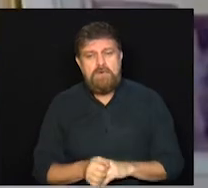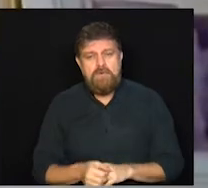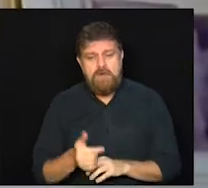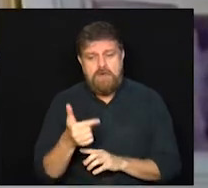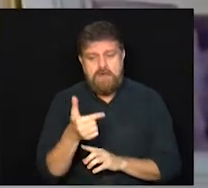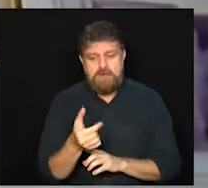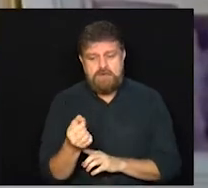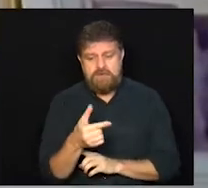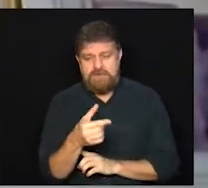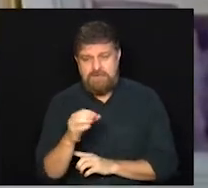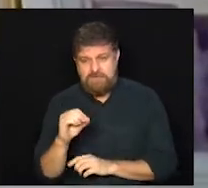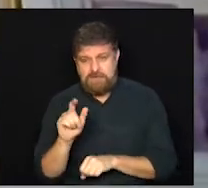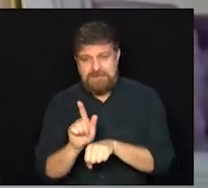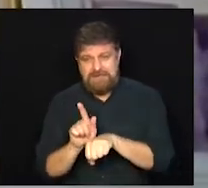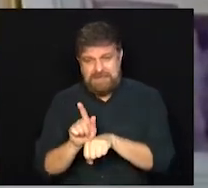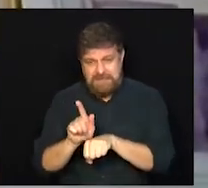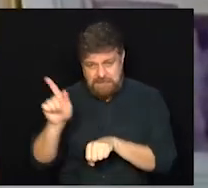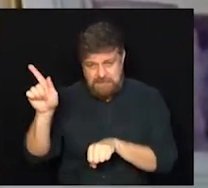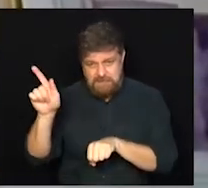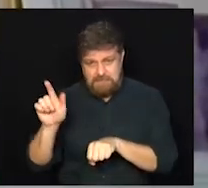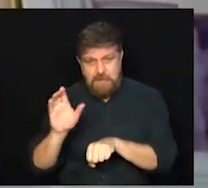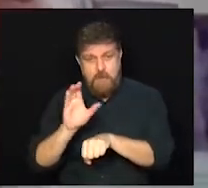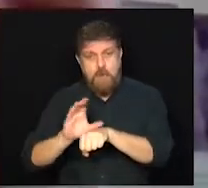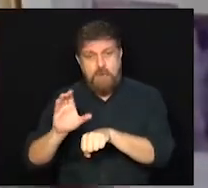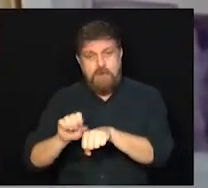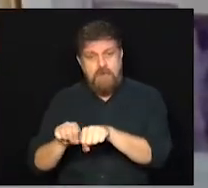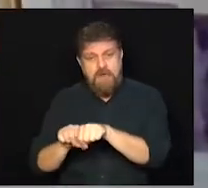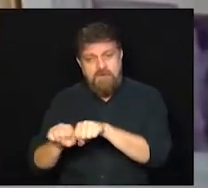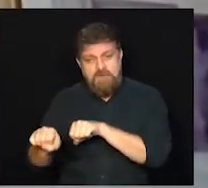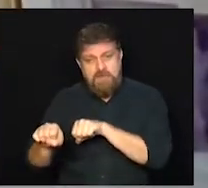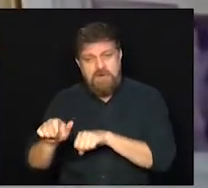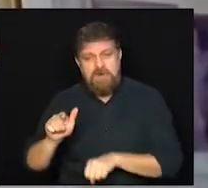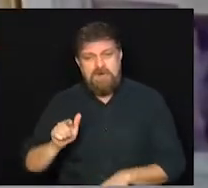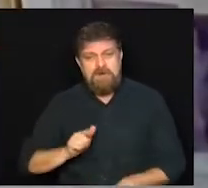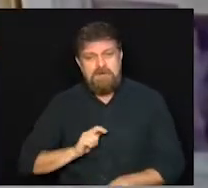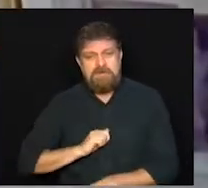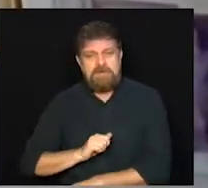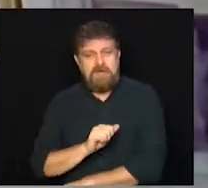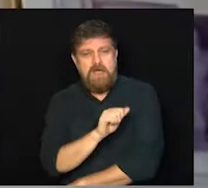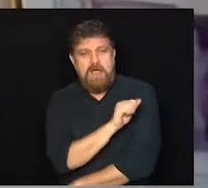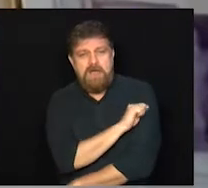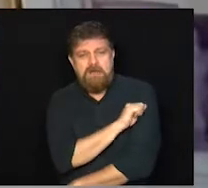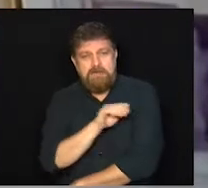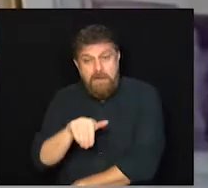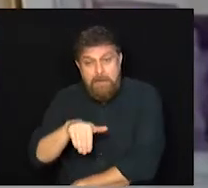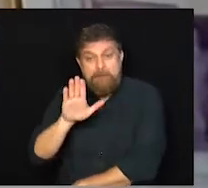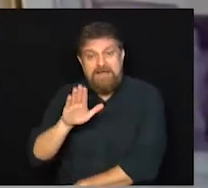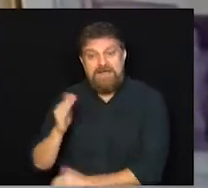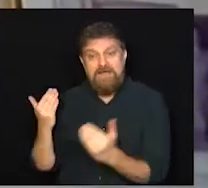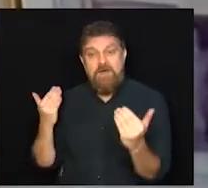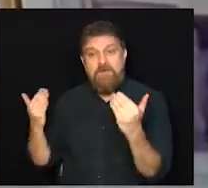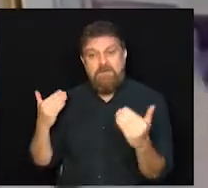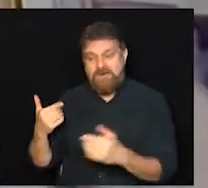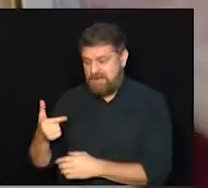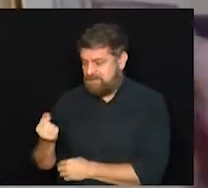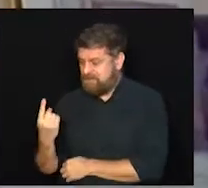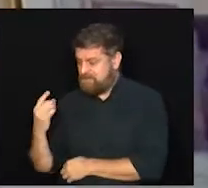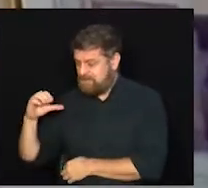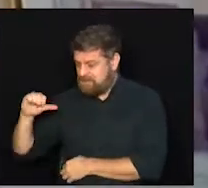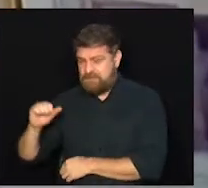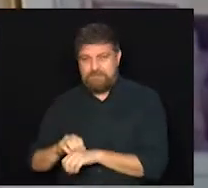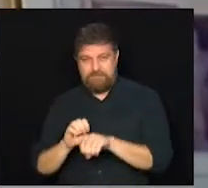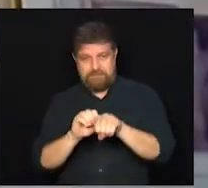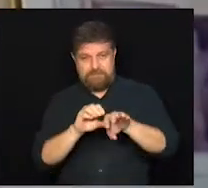2020, formou na graduação, terminou o curso, um pouco mais de estudantes do que em 2019. Então, o nosso ensino remoto